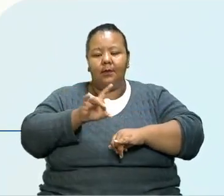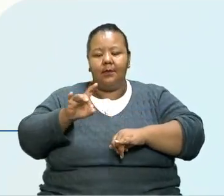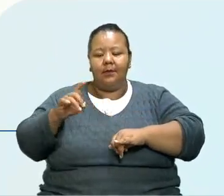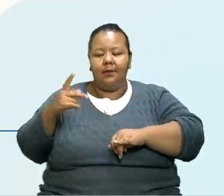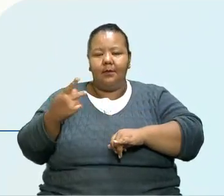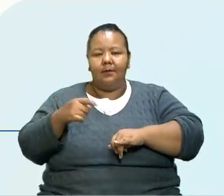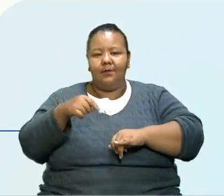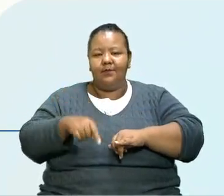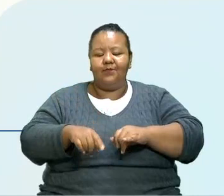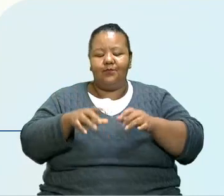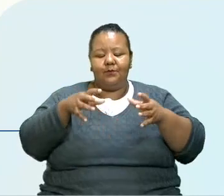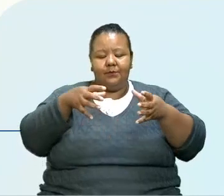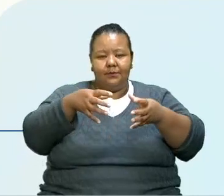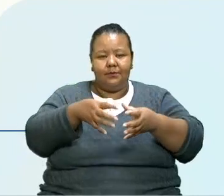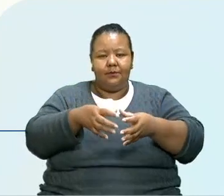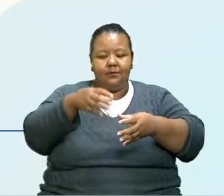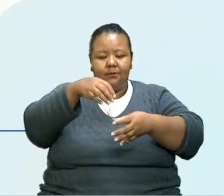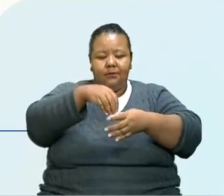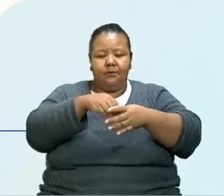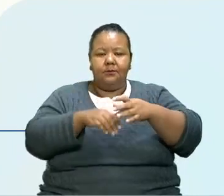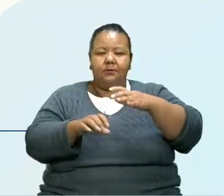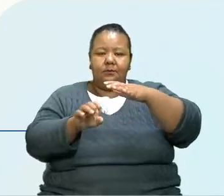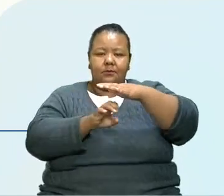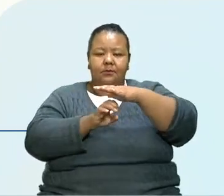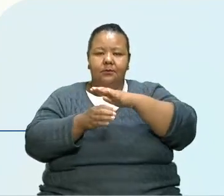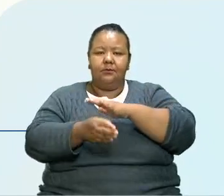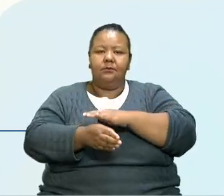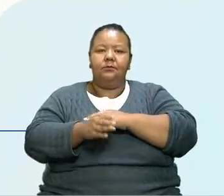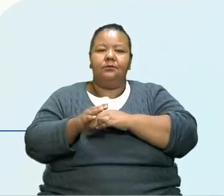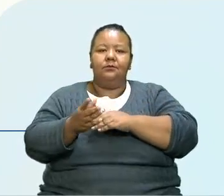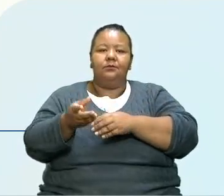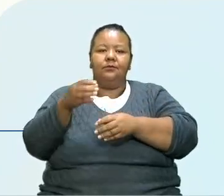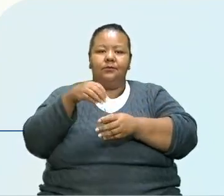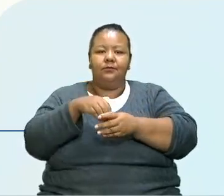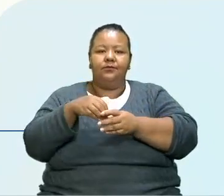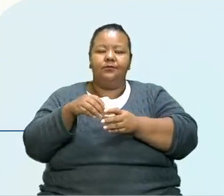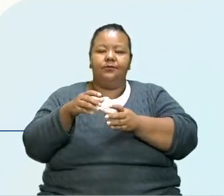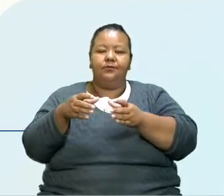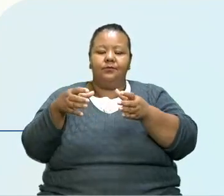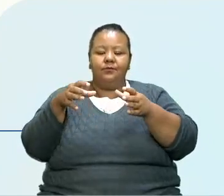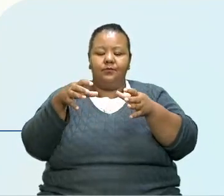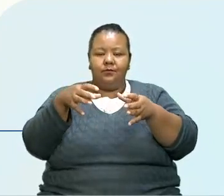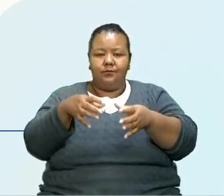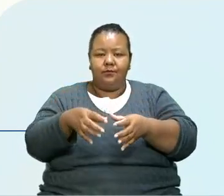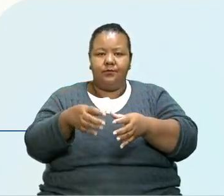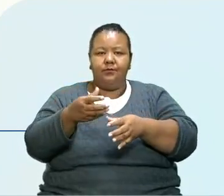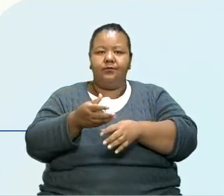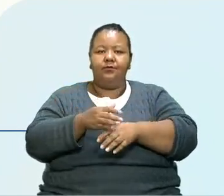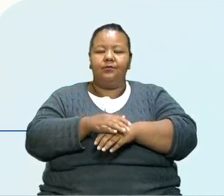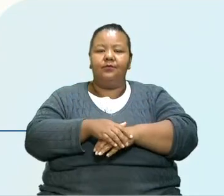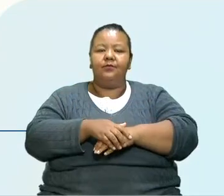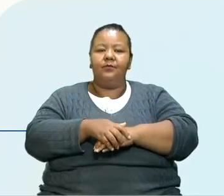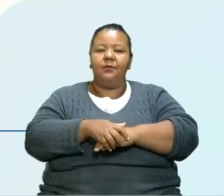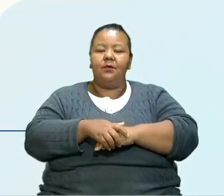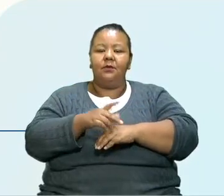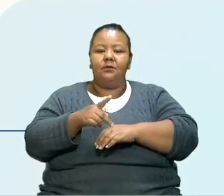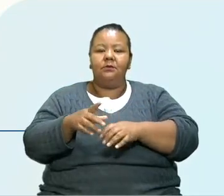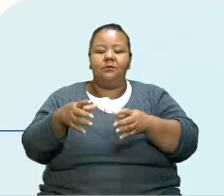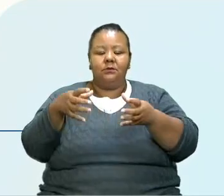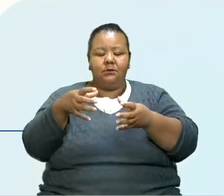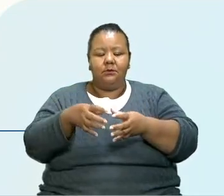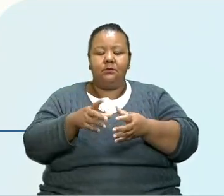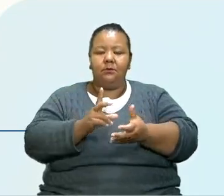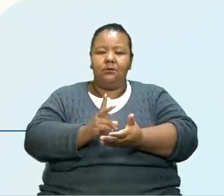uma dessas equipes dentro da organização, dentro do seu setor. E aí essa equipe,